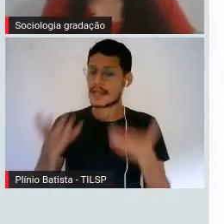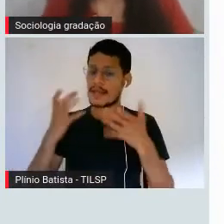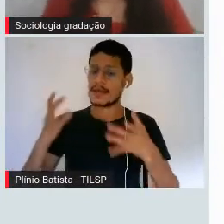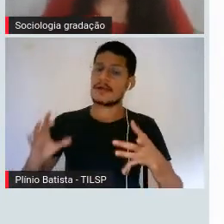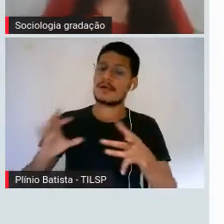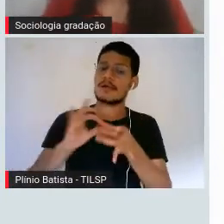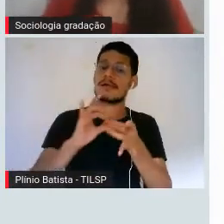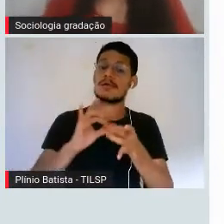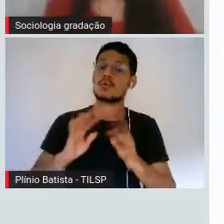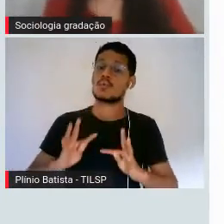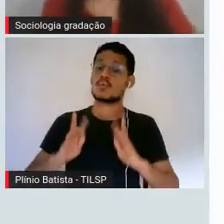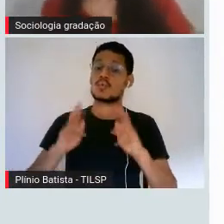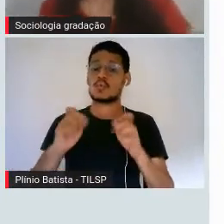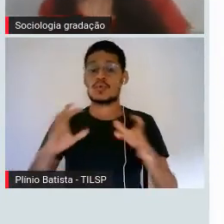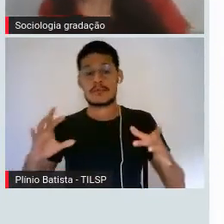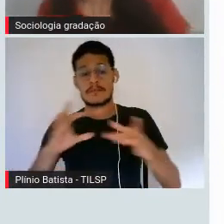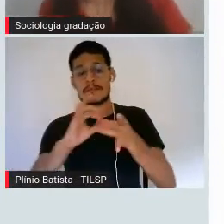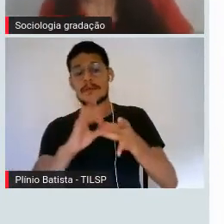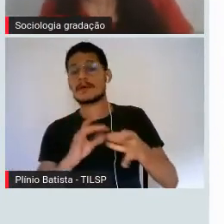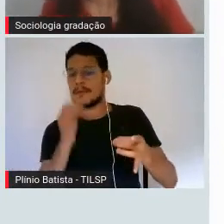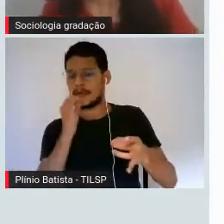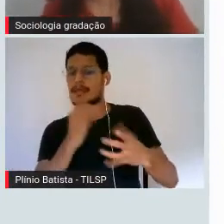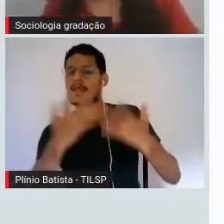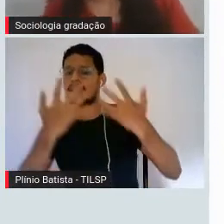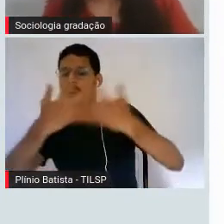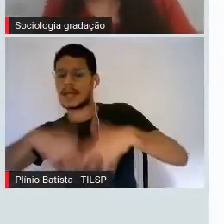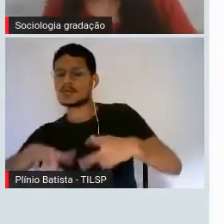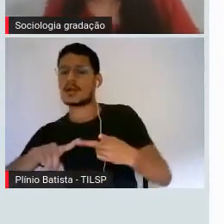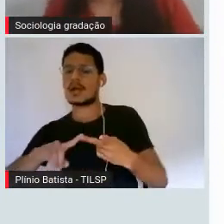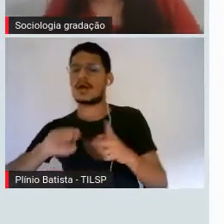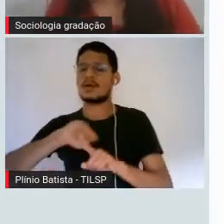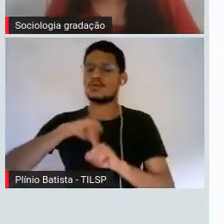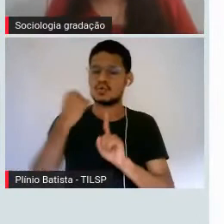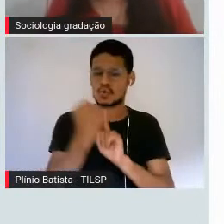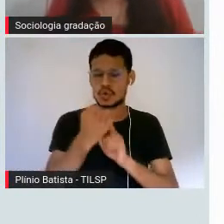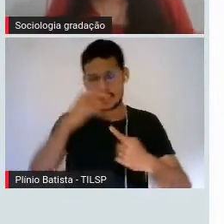fenômenos naturais e sociais.